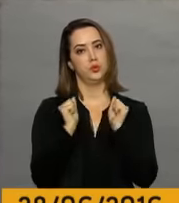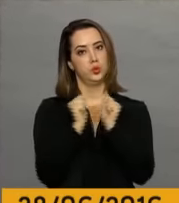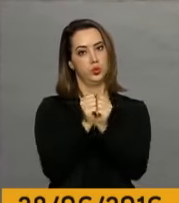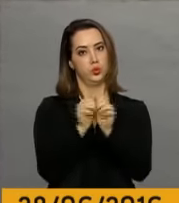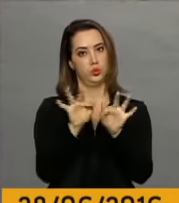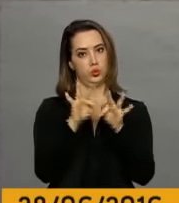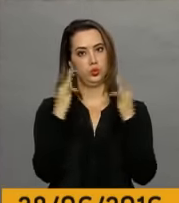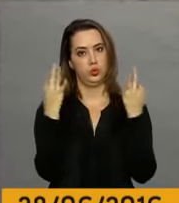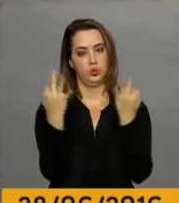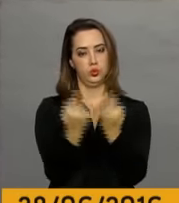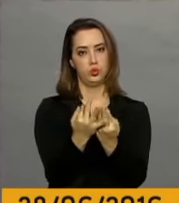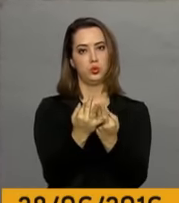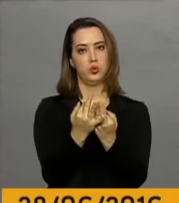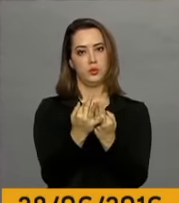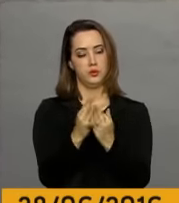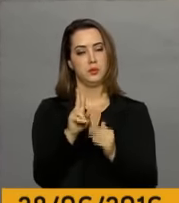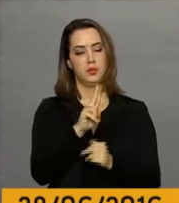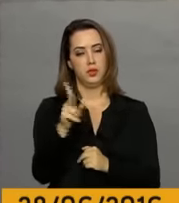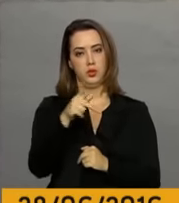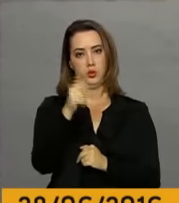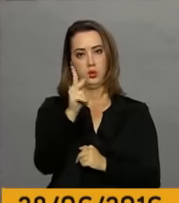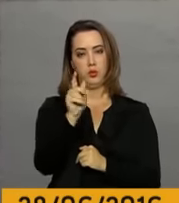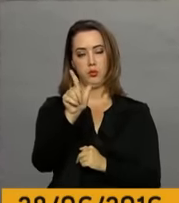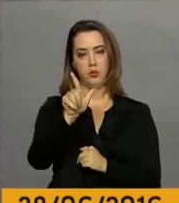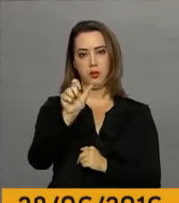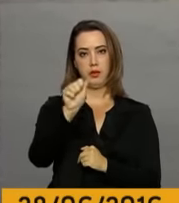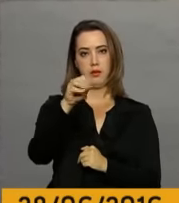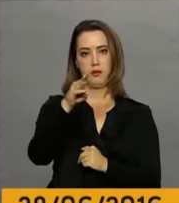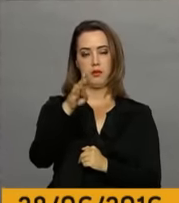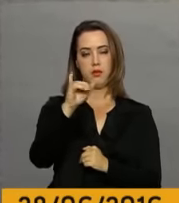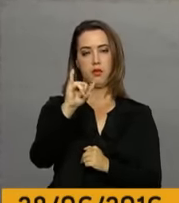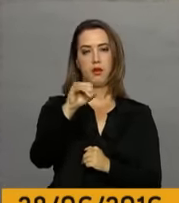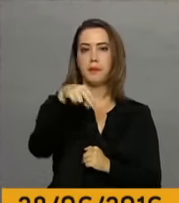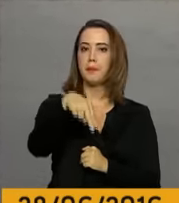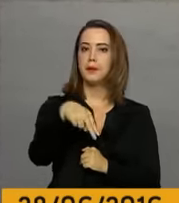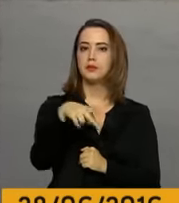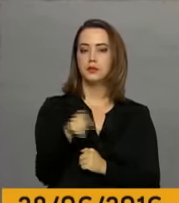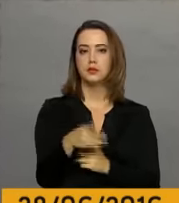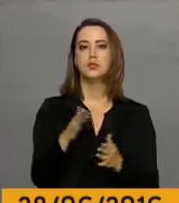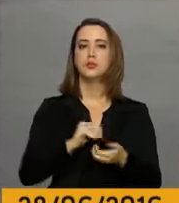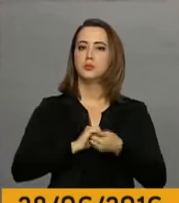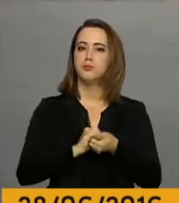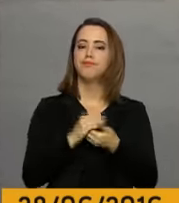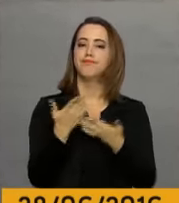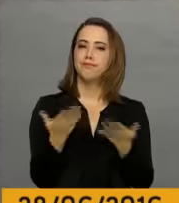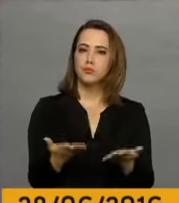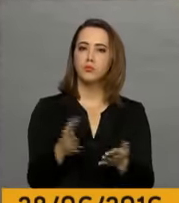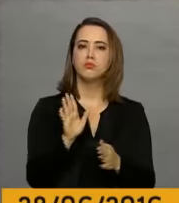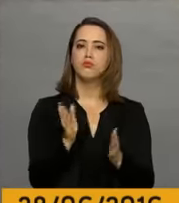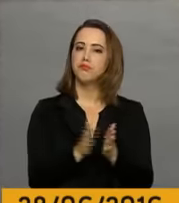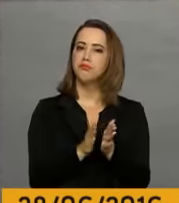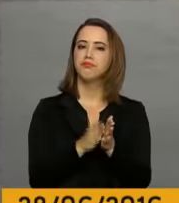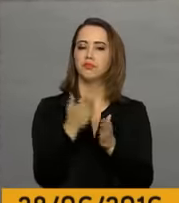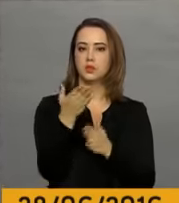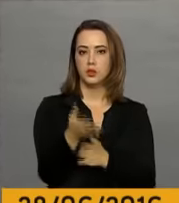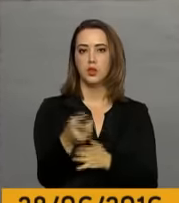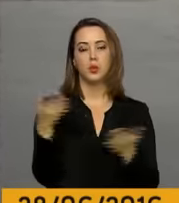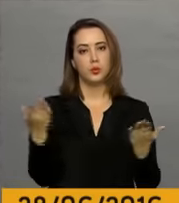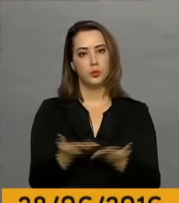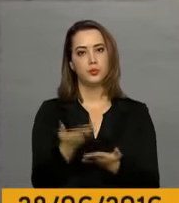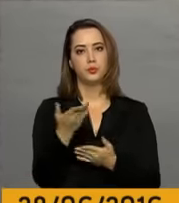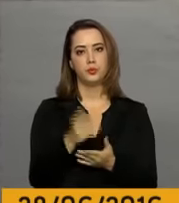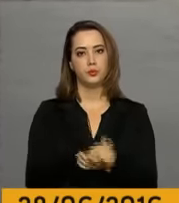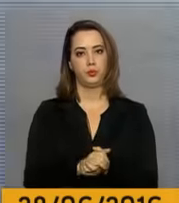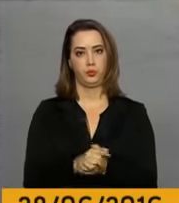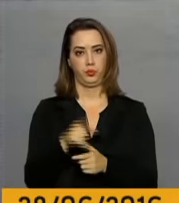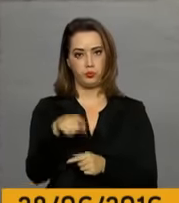familiar da família clabin para que este empreendimento fosse tão saudado e tão aplaudido no